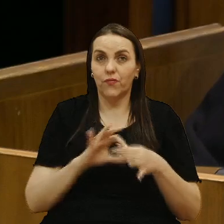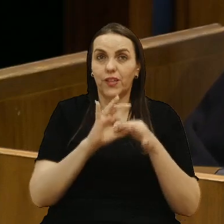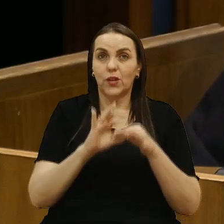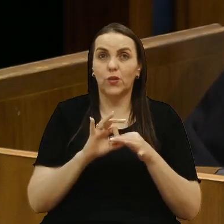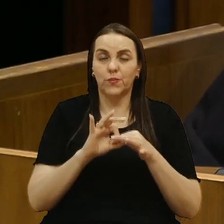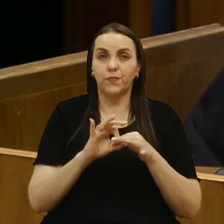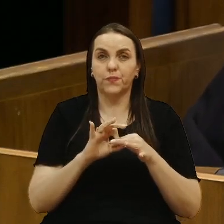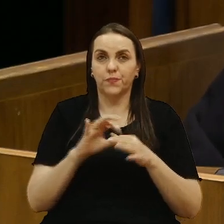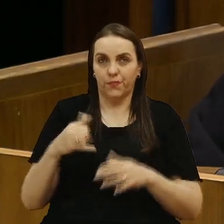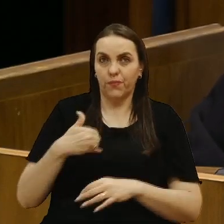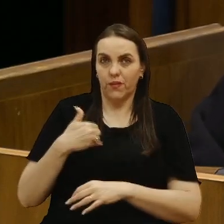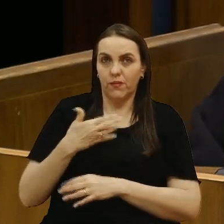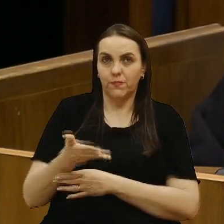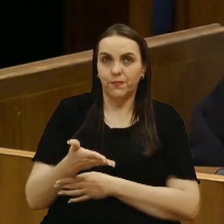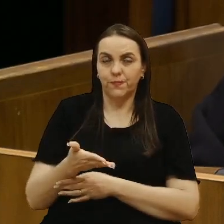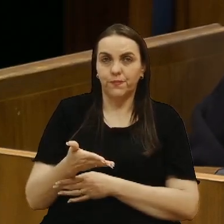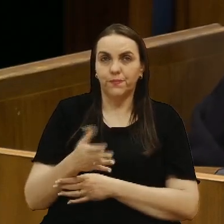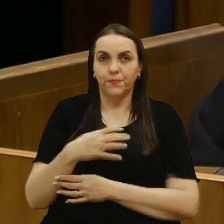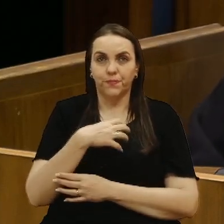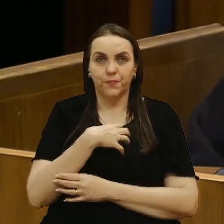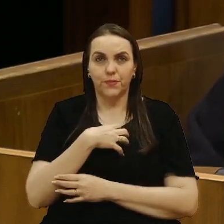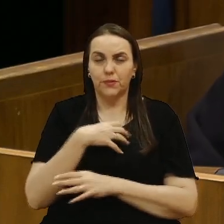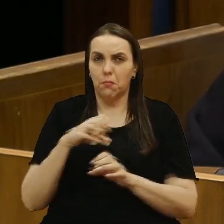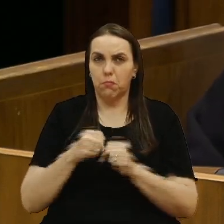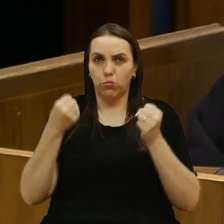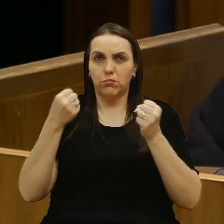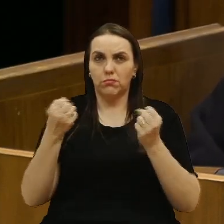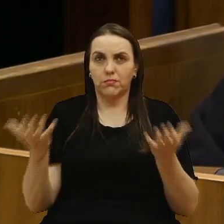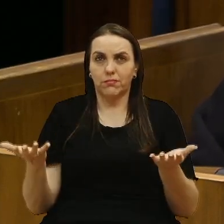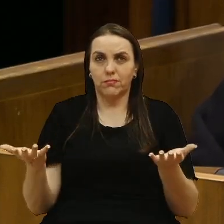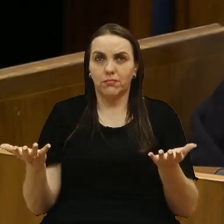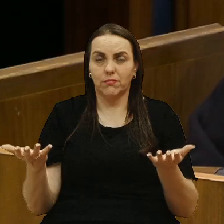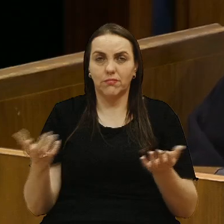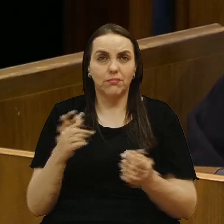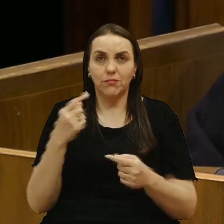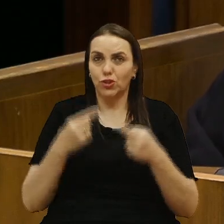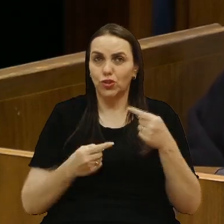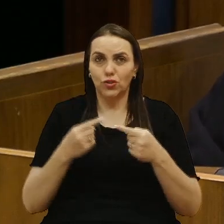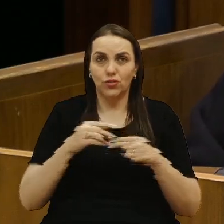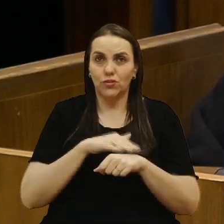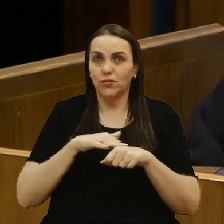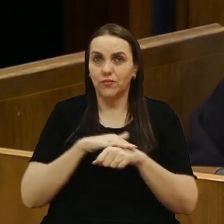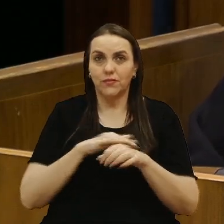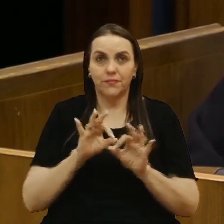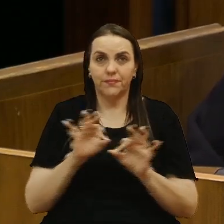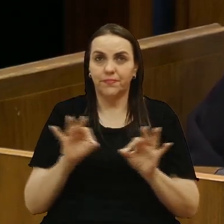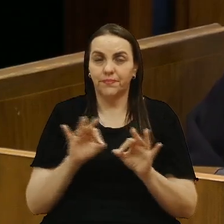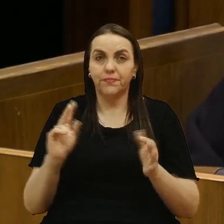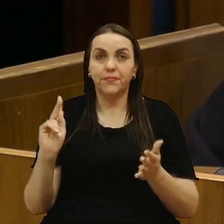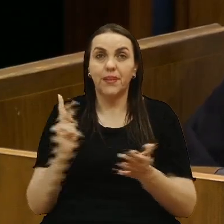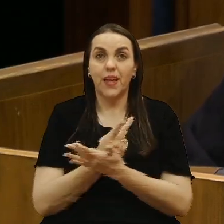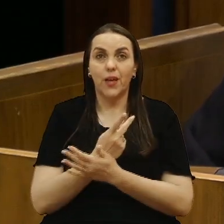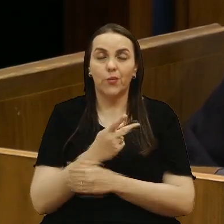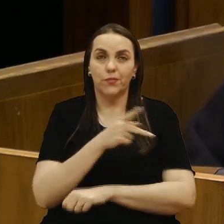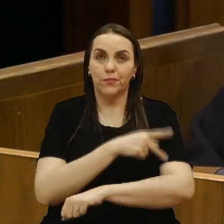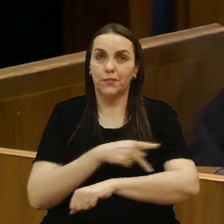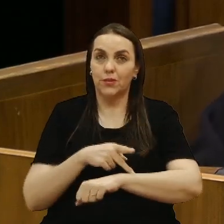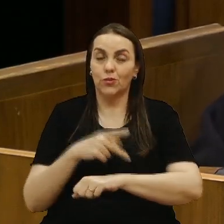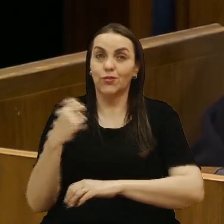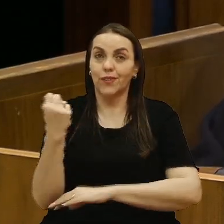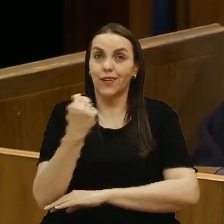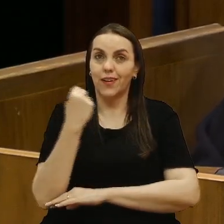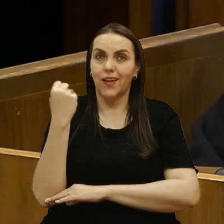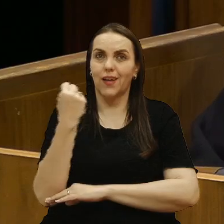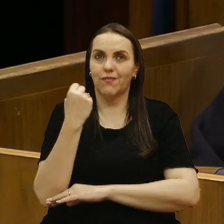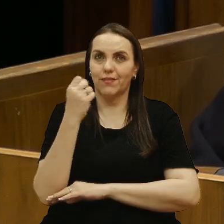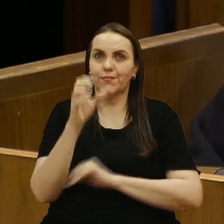nessa idade de forma abrupta e sem diálogo é um erro pedagógico grave, com